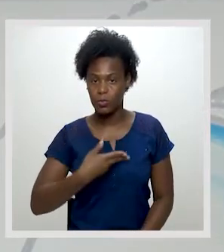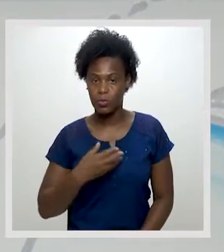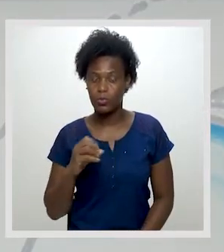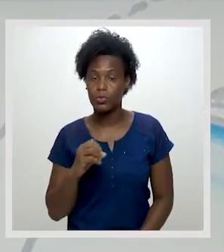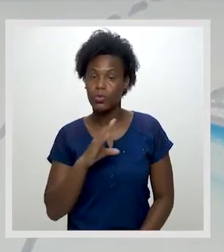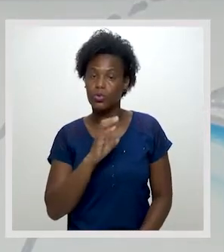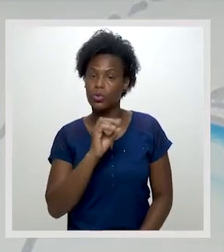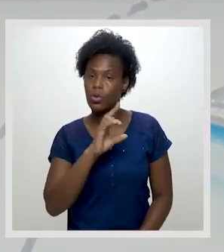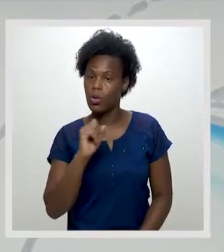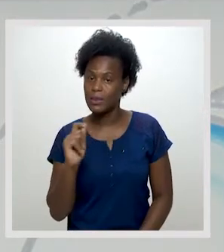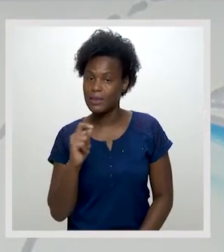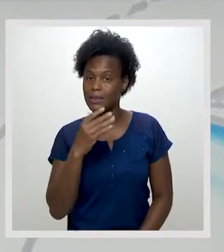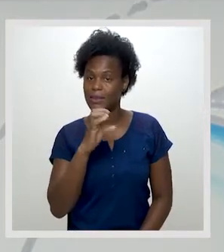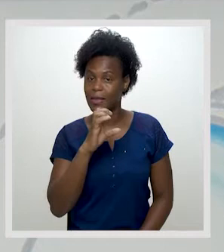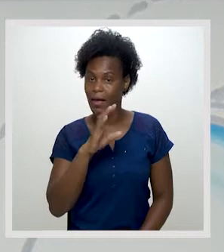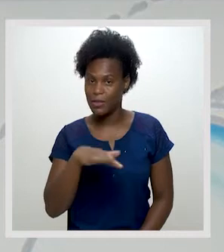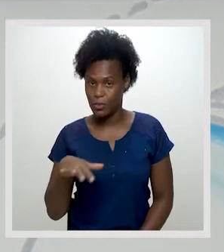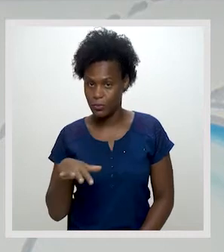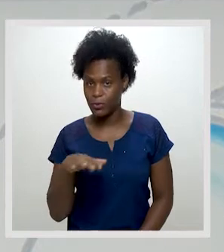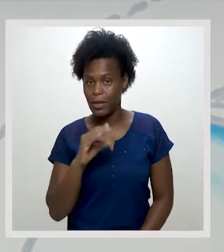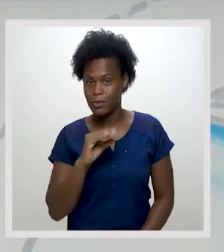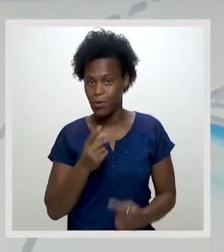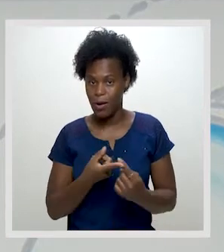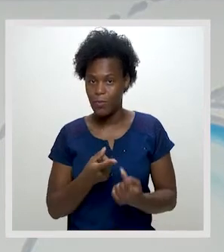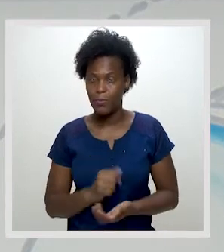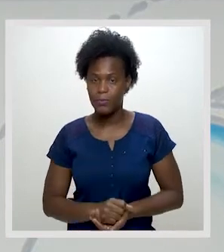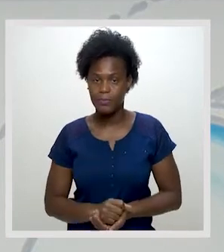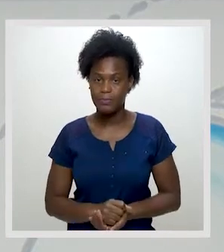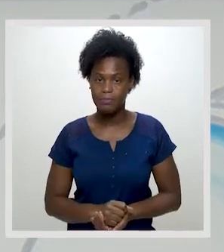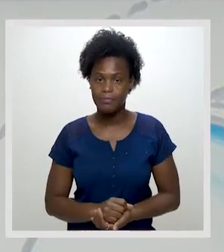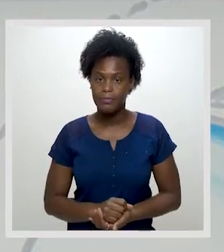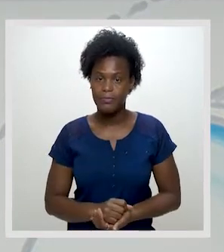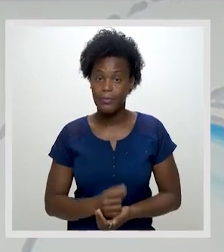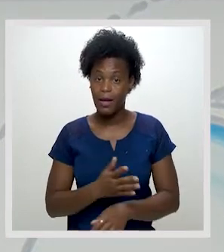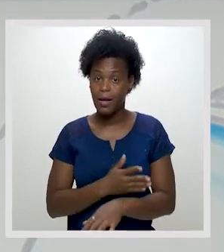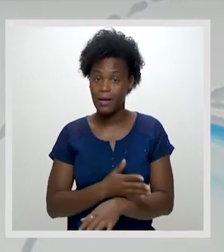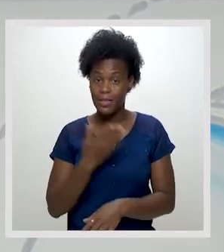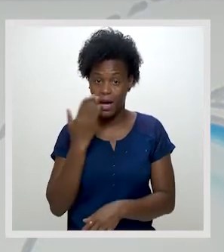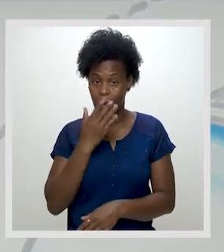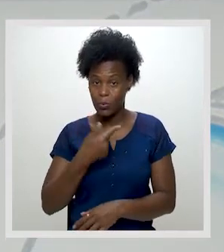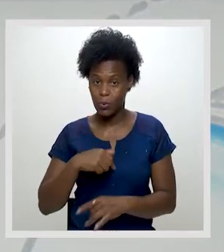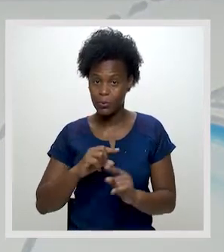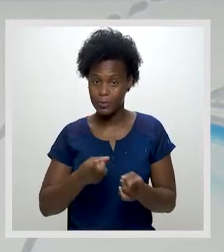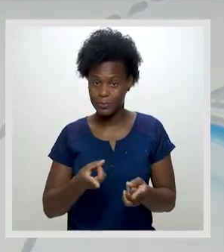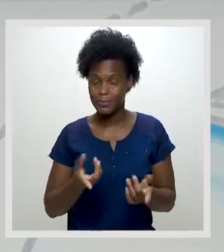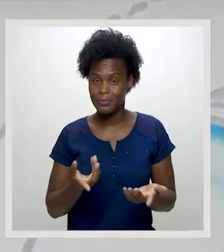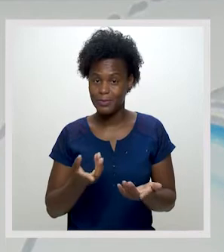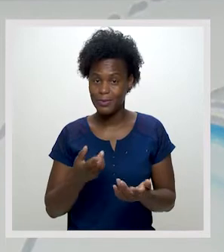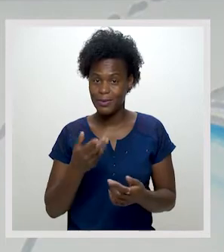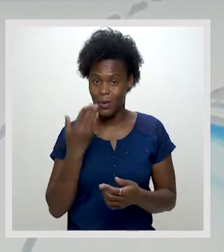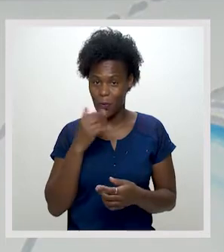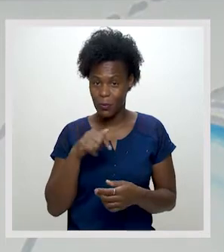Origema, de Ciências da Natureza, do 10º ano. Antes de iniciar a nossa aula propriamente dita de